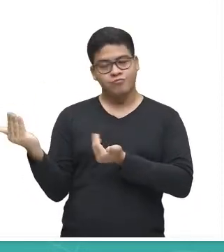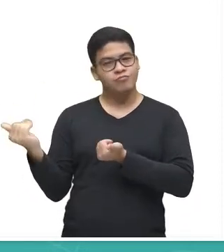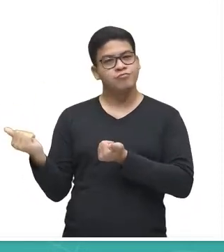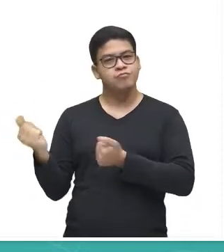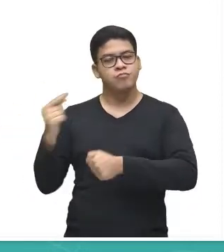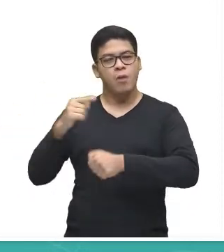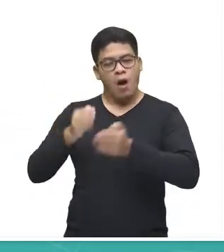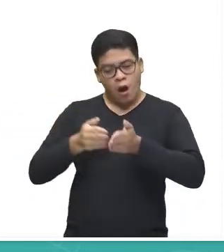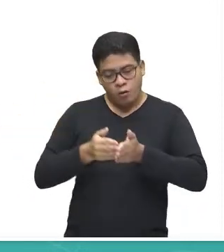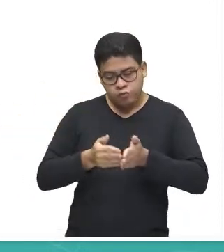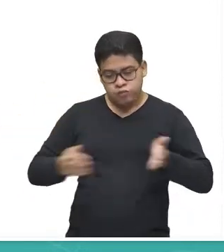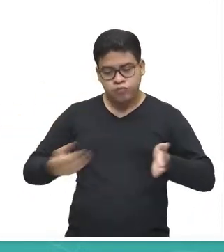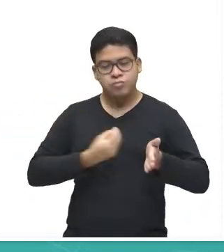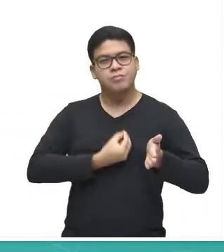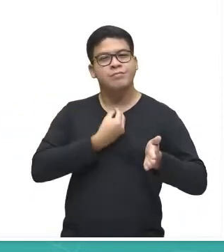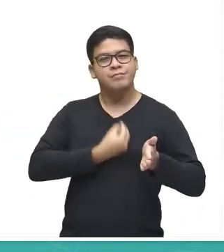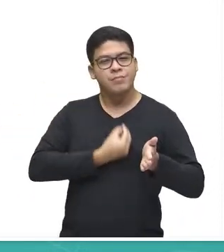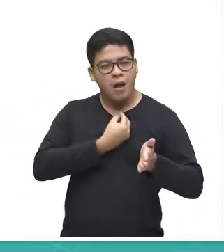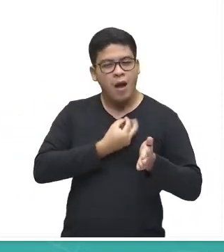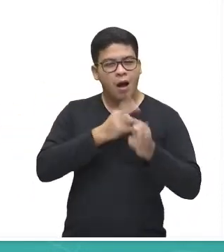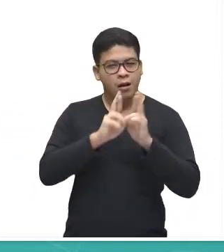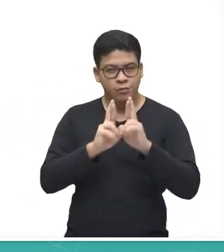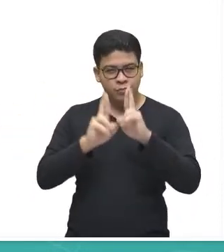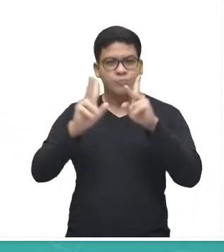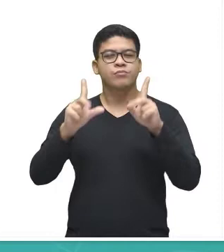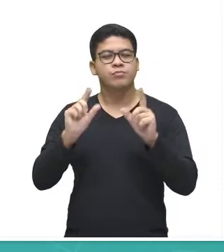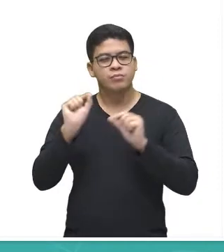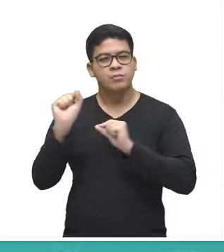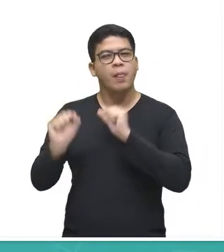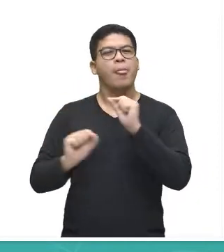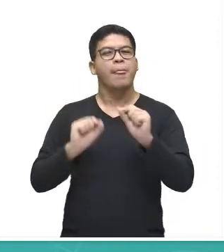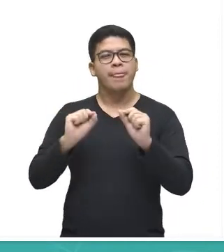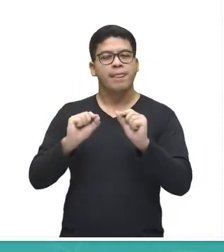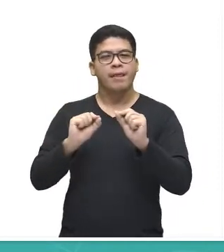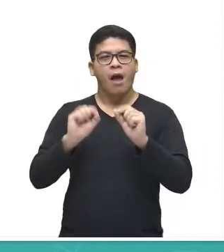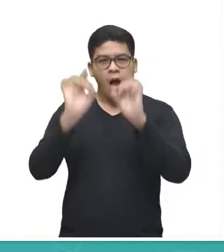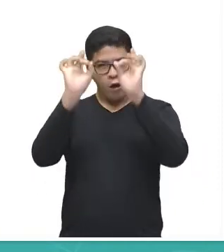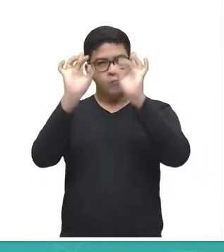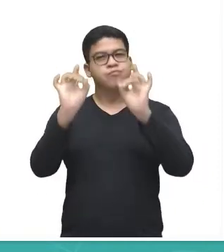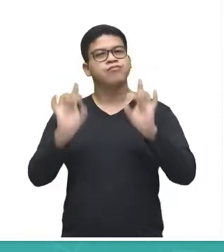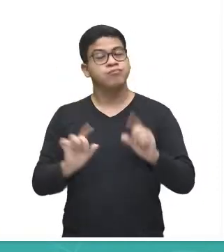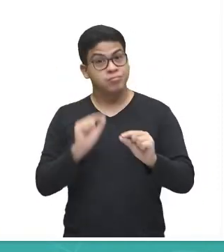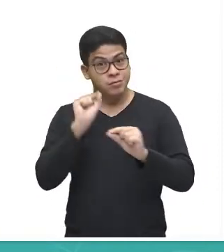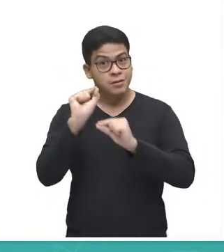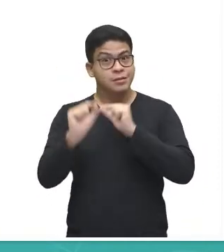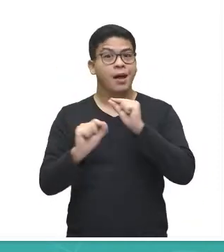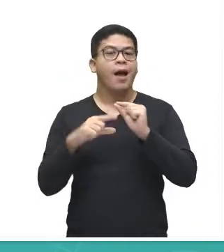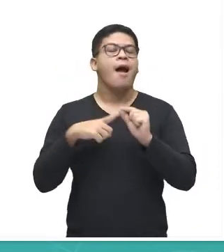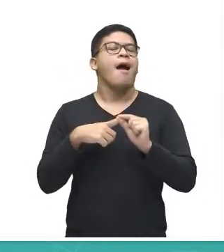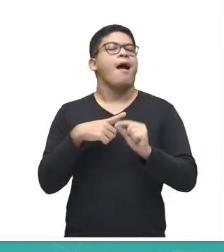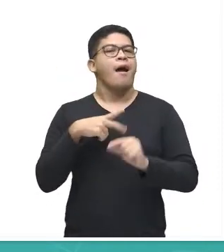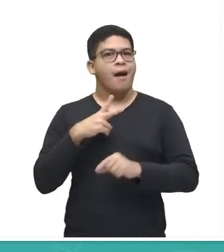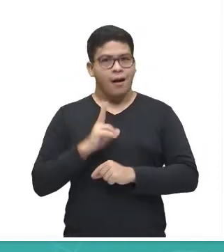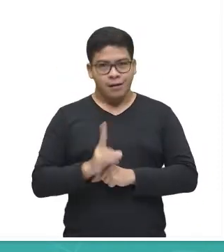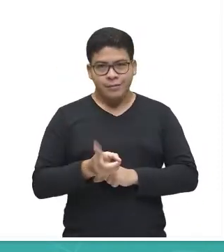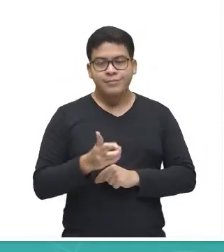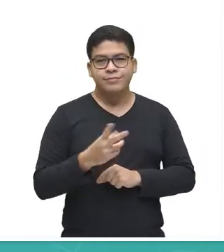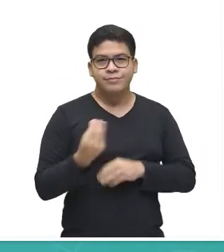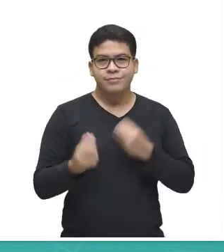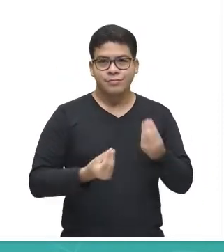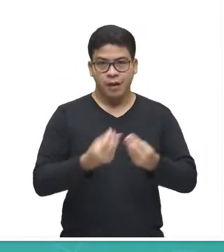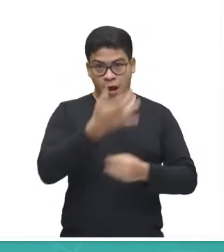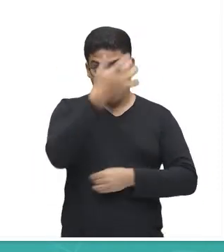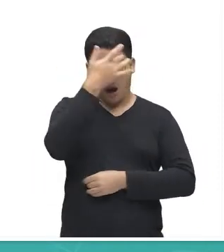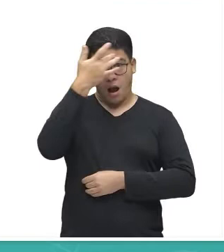fase muito peculiar, é uma fase da vida muito especial, em que as